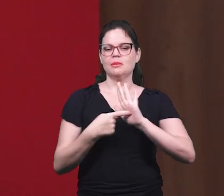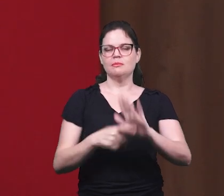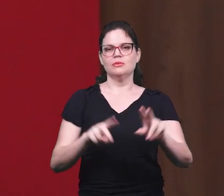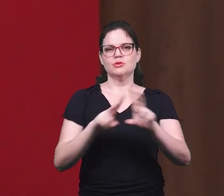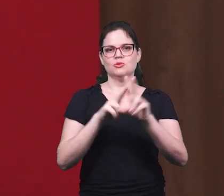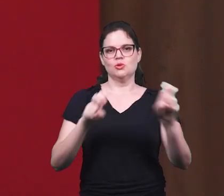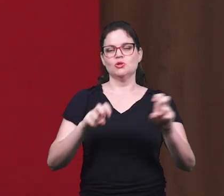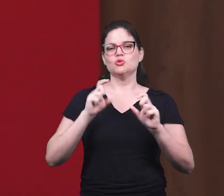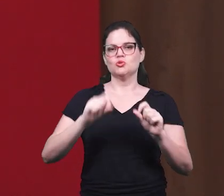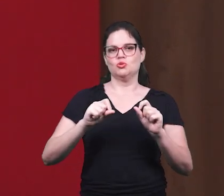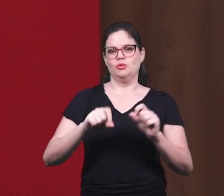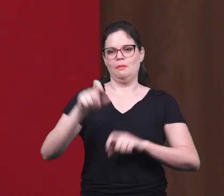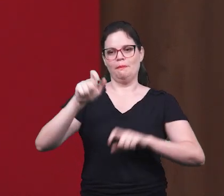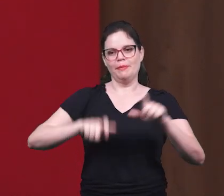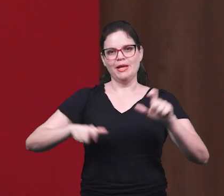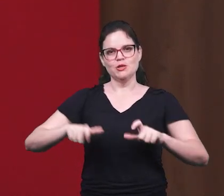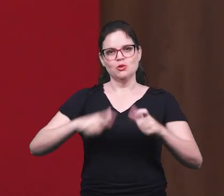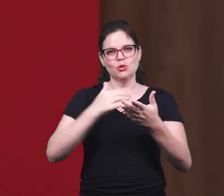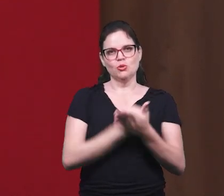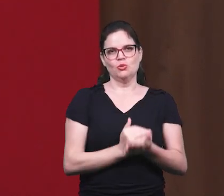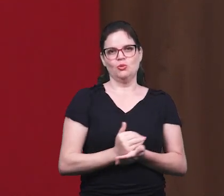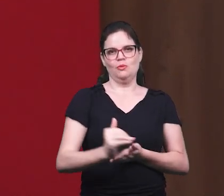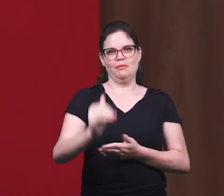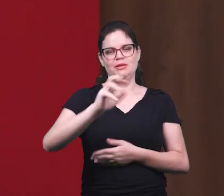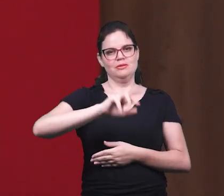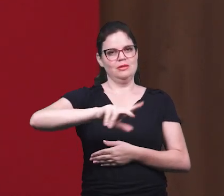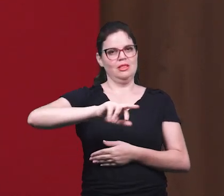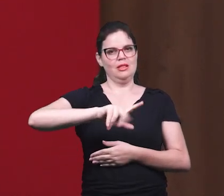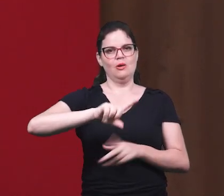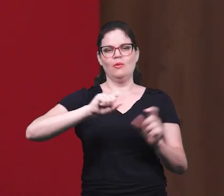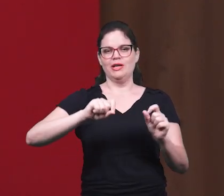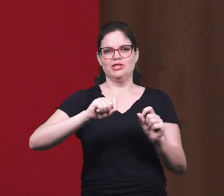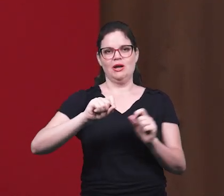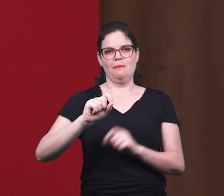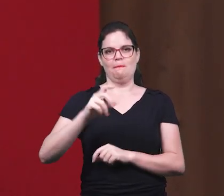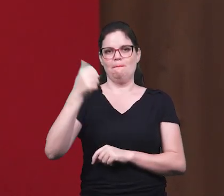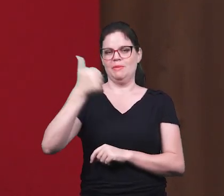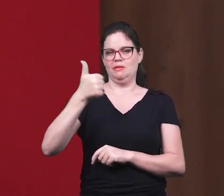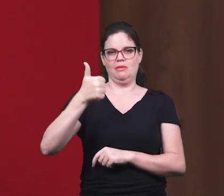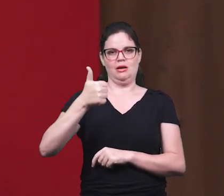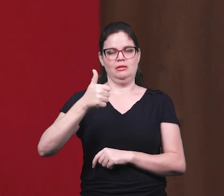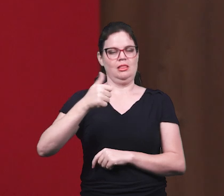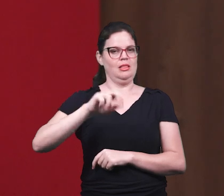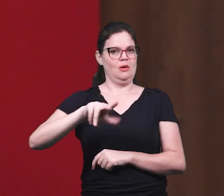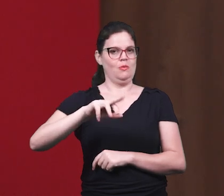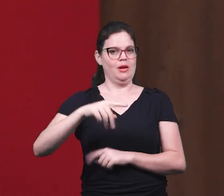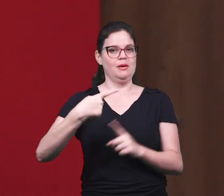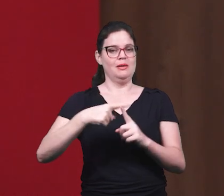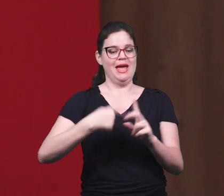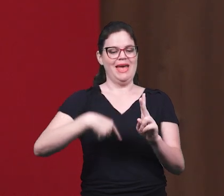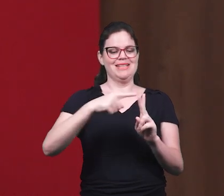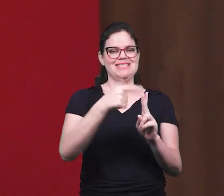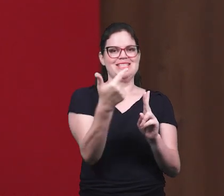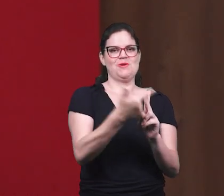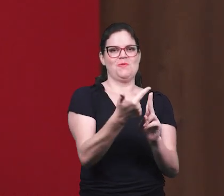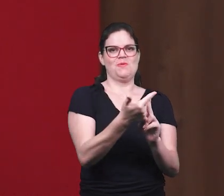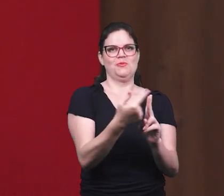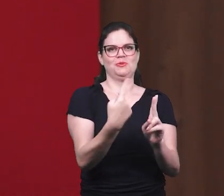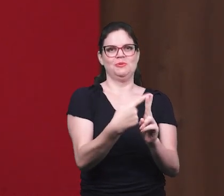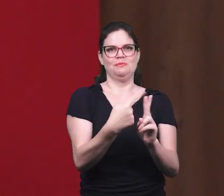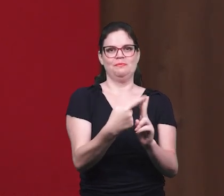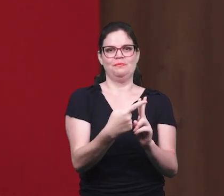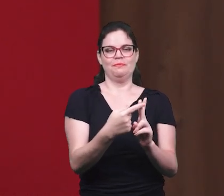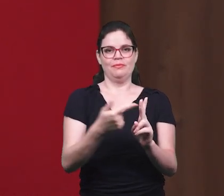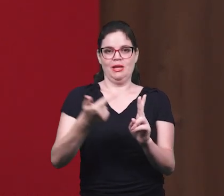Nessa citação dos mártires do início, ele já não é uma fonte primária, ele já é uma fonte secundária, porque a fonte secundária,